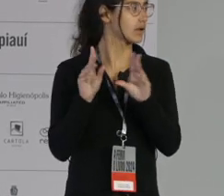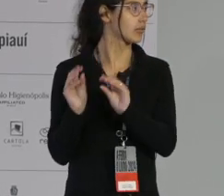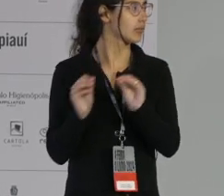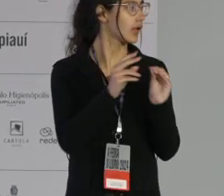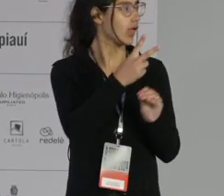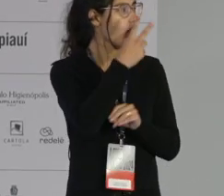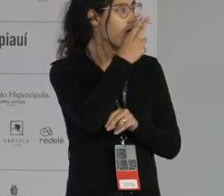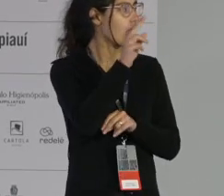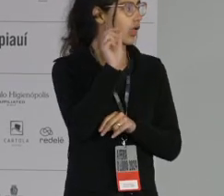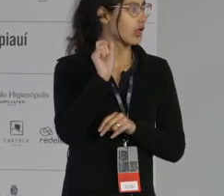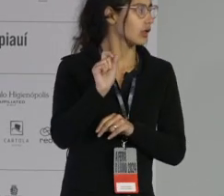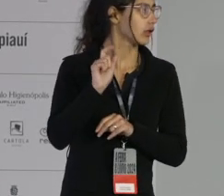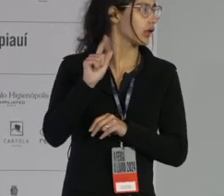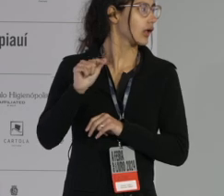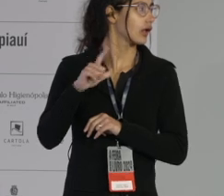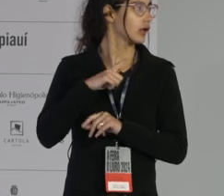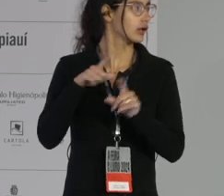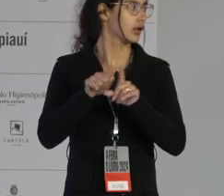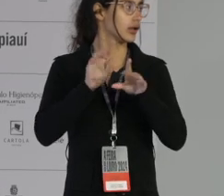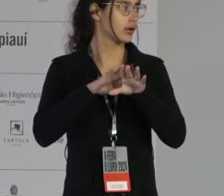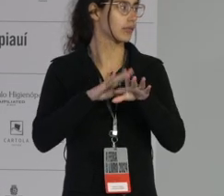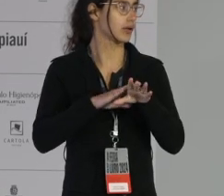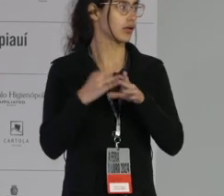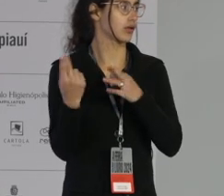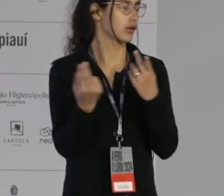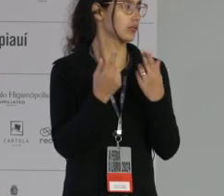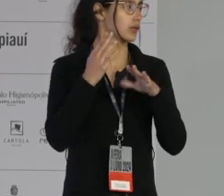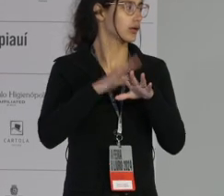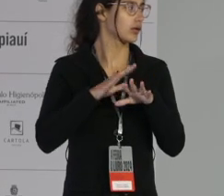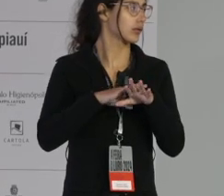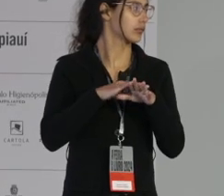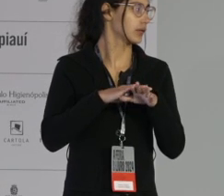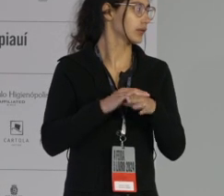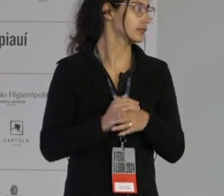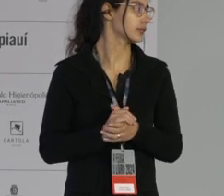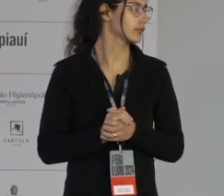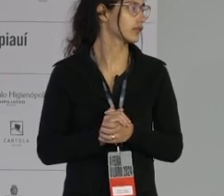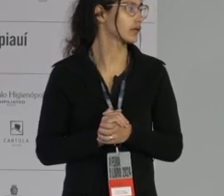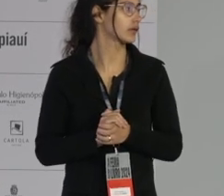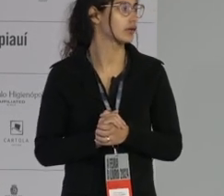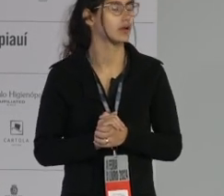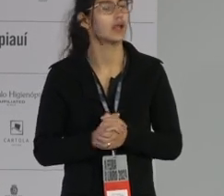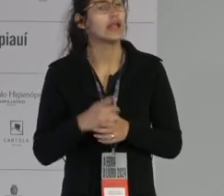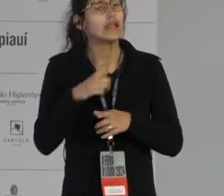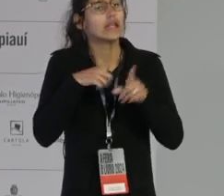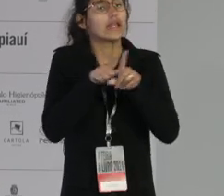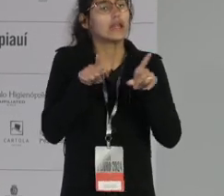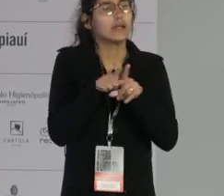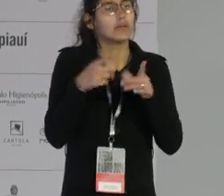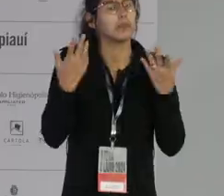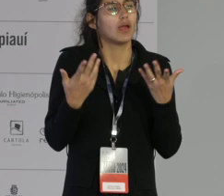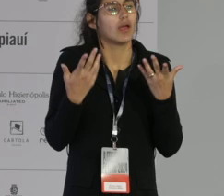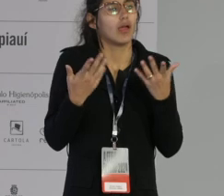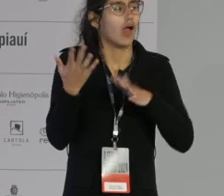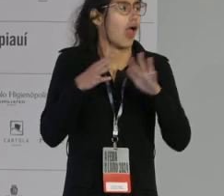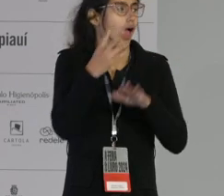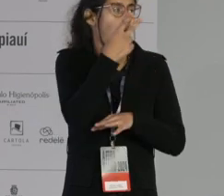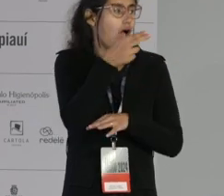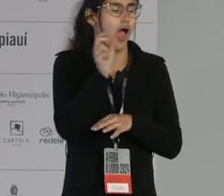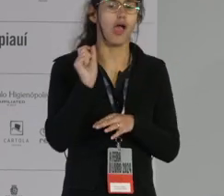acho que isso é uma coisa que tem em comum nos contos do livro. Todos têm coisas muito, talvez,